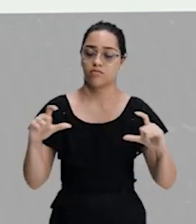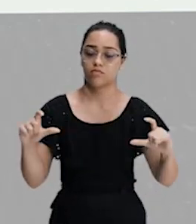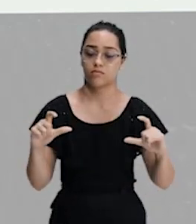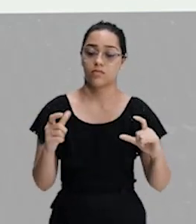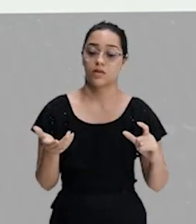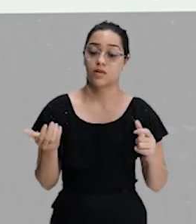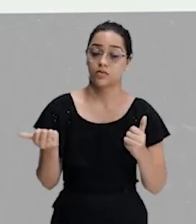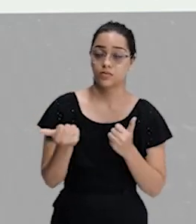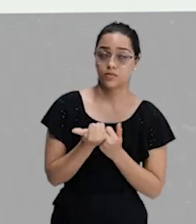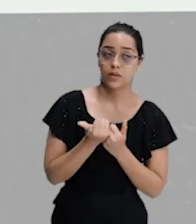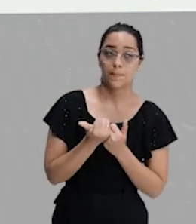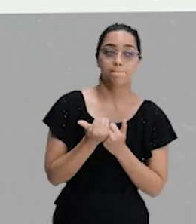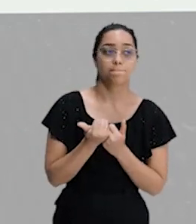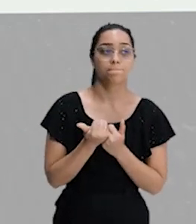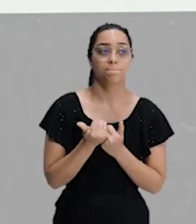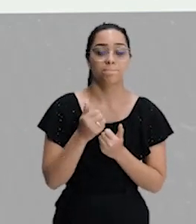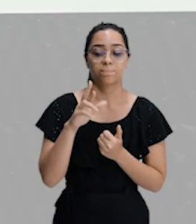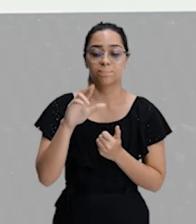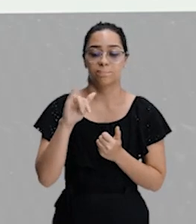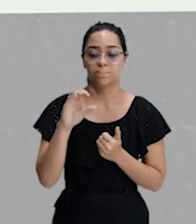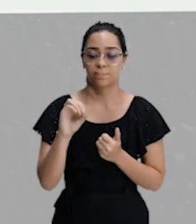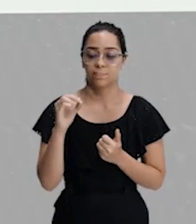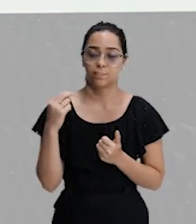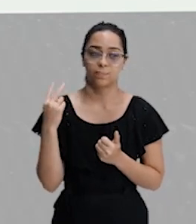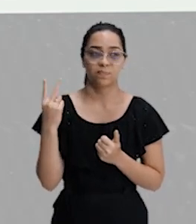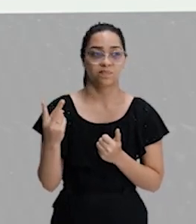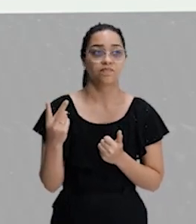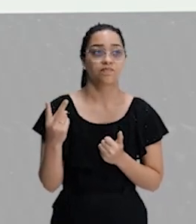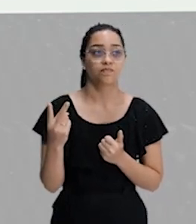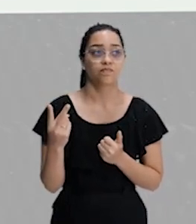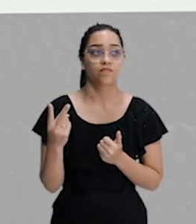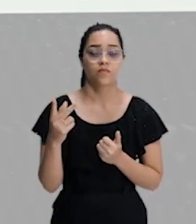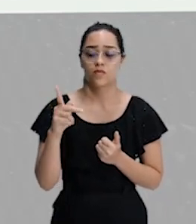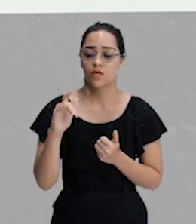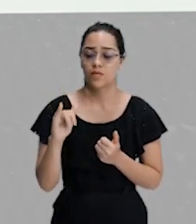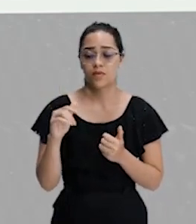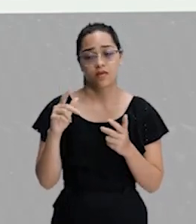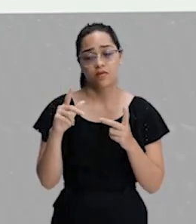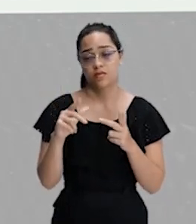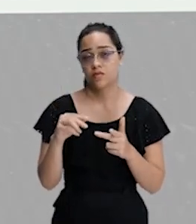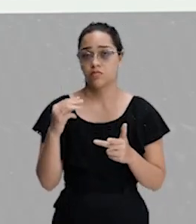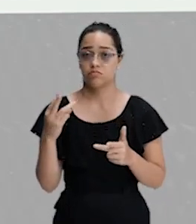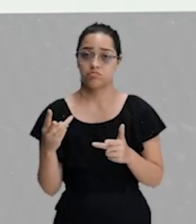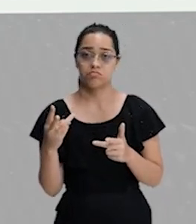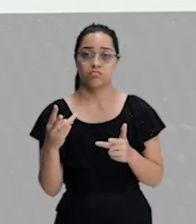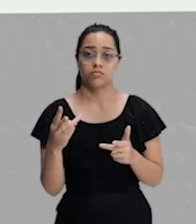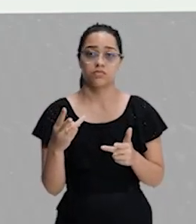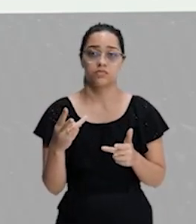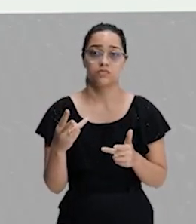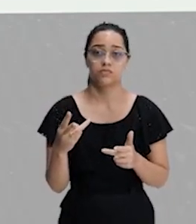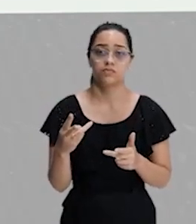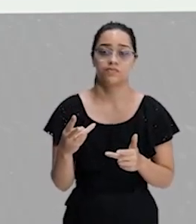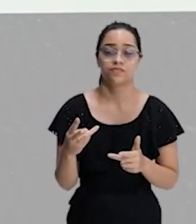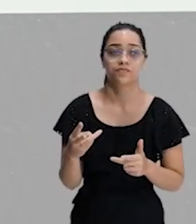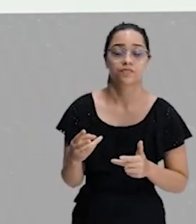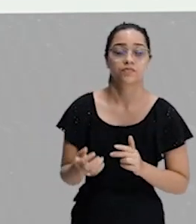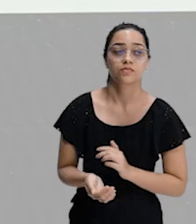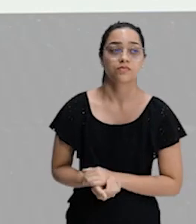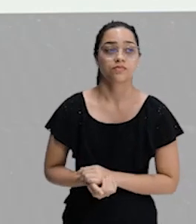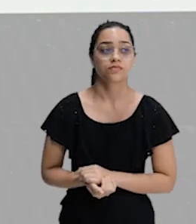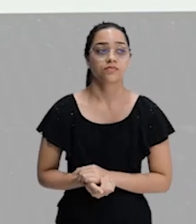Então vamos substituir aqui o raio por 2, né? Vamos considerar o π valendo 3, tá? Nessa questão. Então vamos